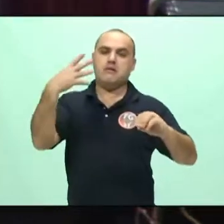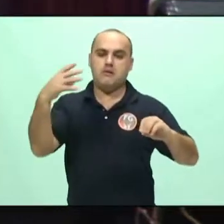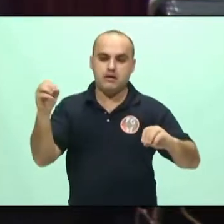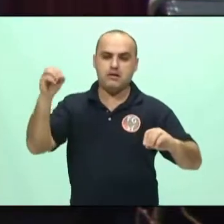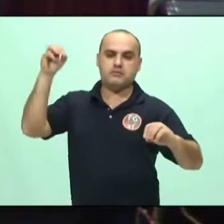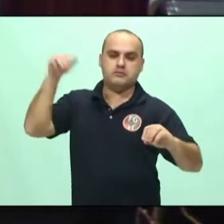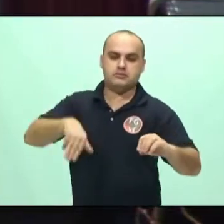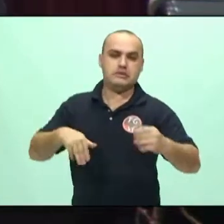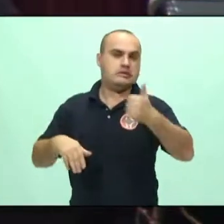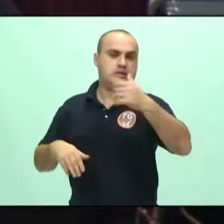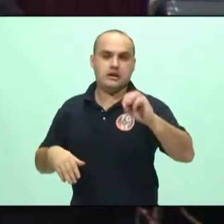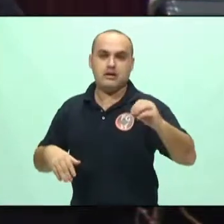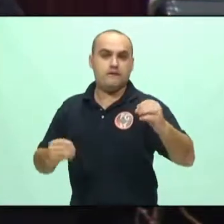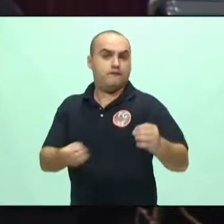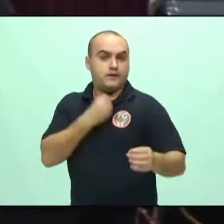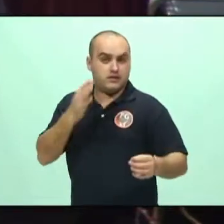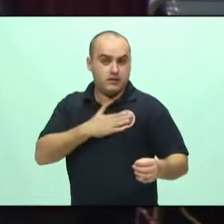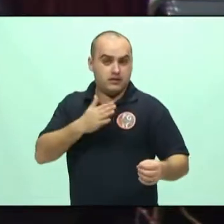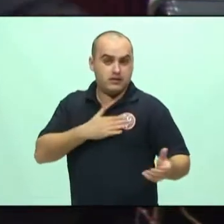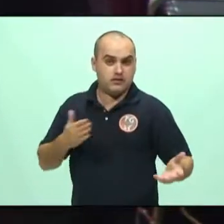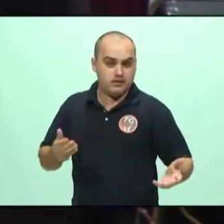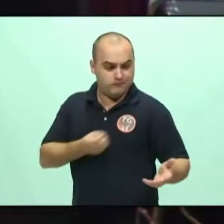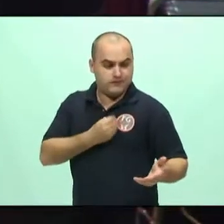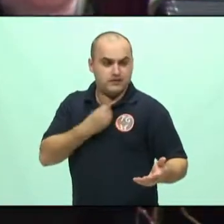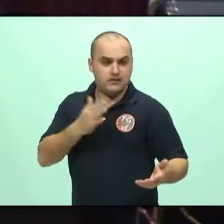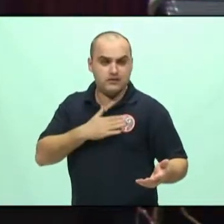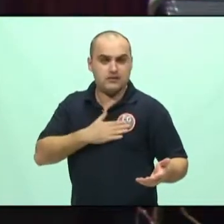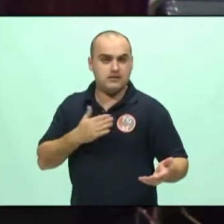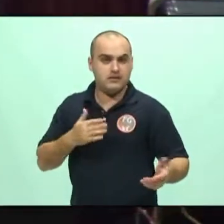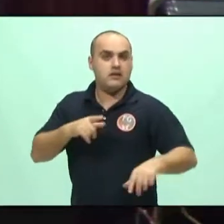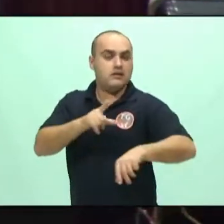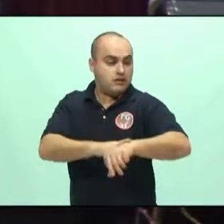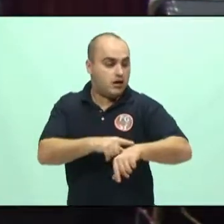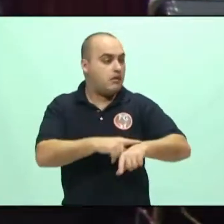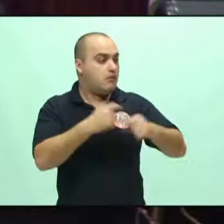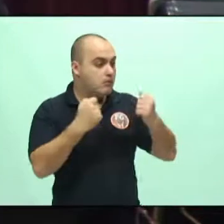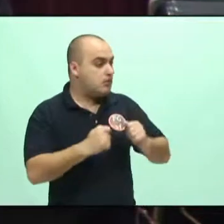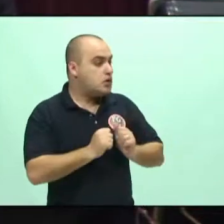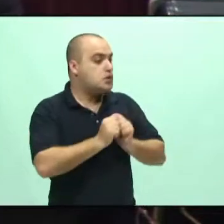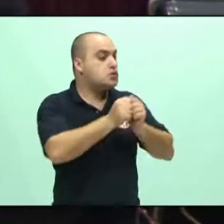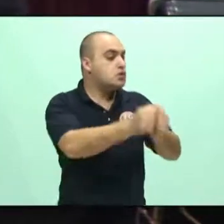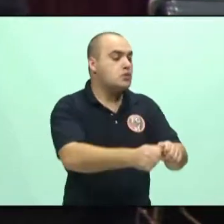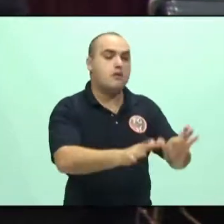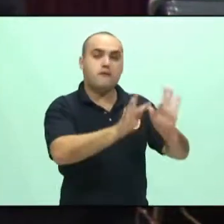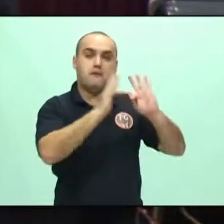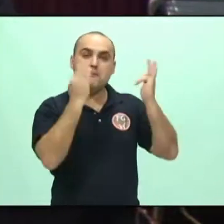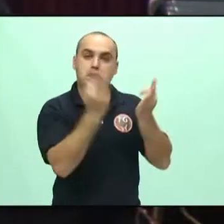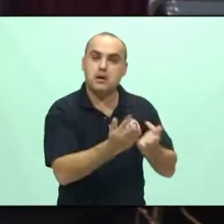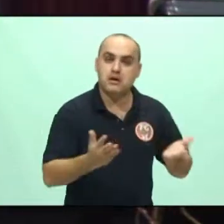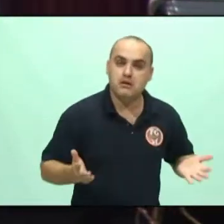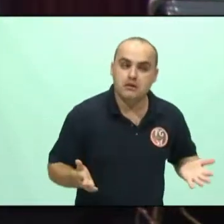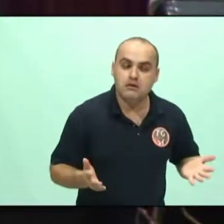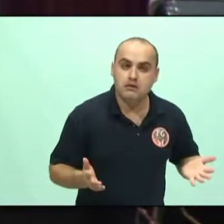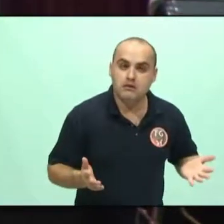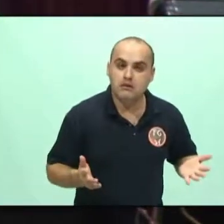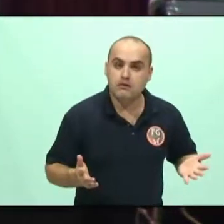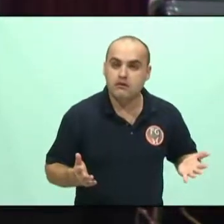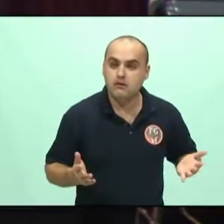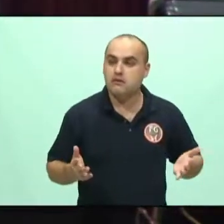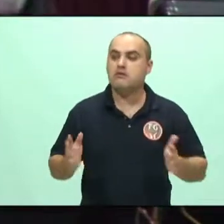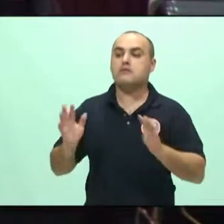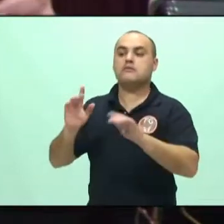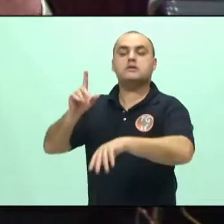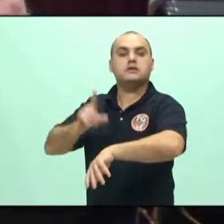ou 10 minutos não perdendo nossa vida tempo em que nós poderíamos estar junto a nossas famílias tempo que nós poderíamos